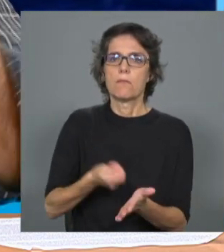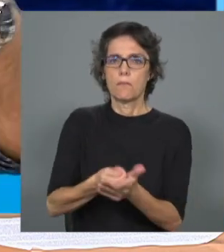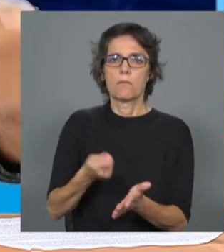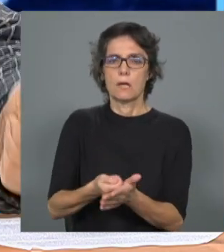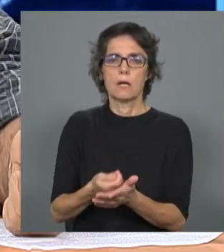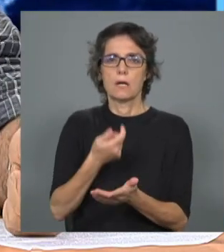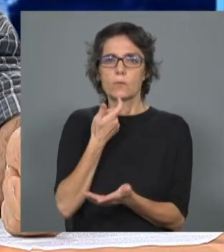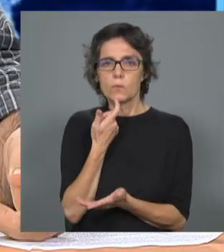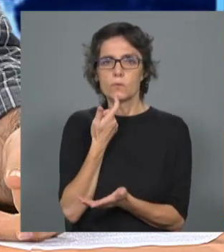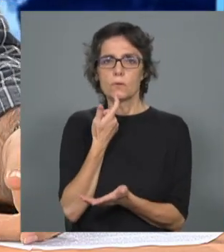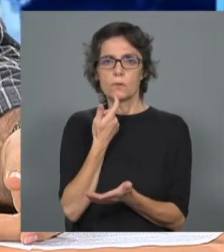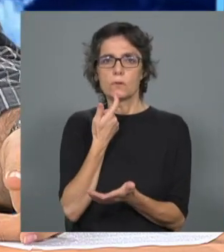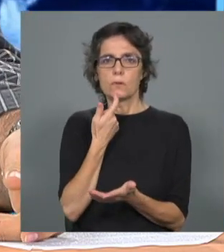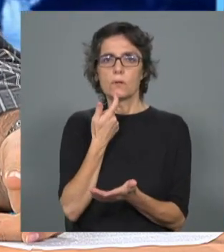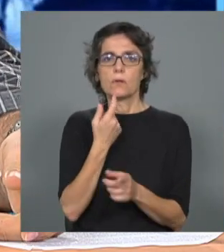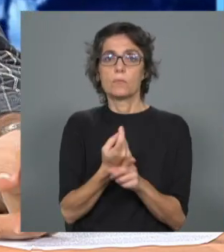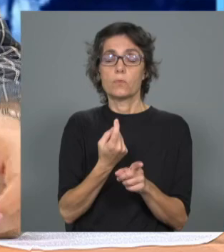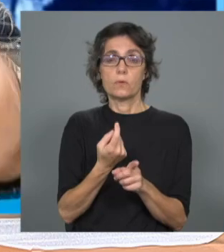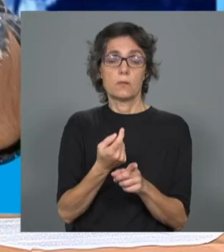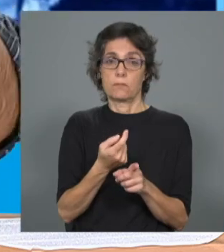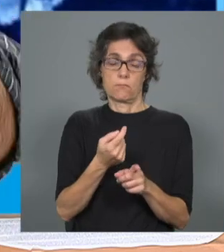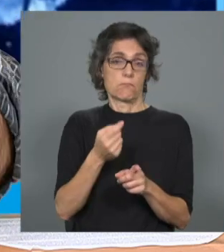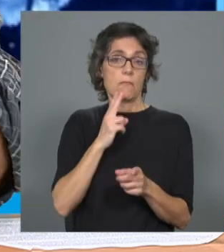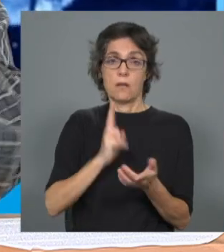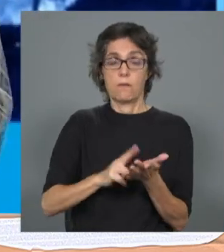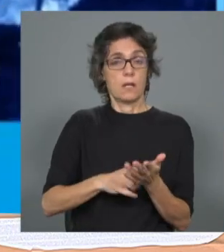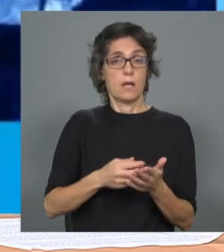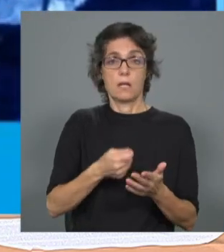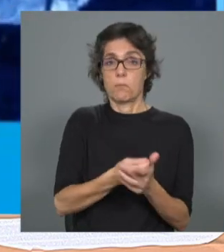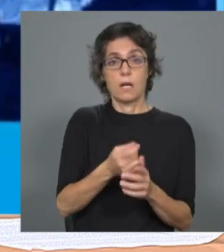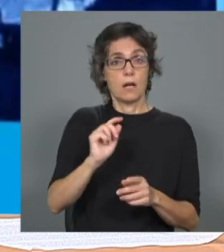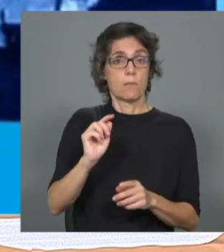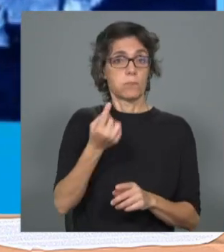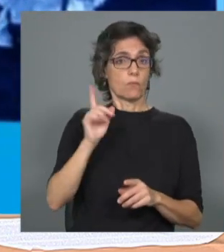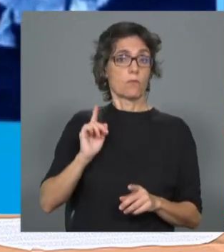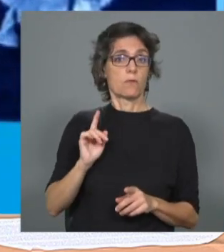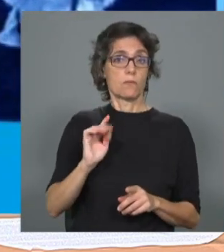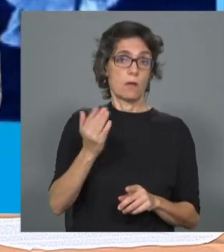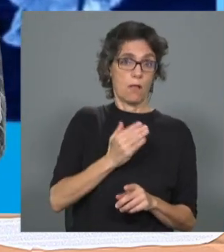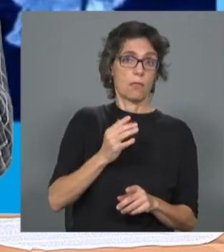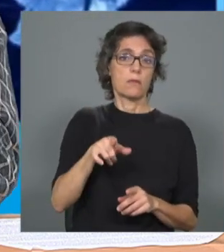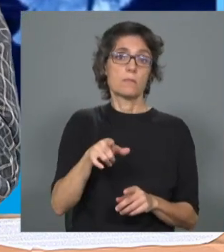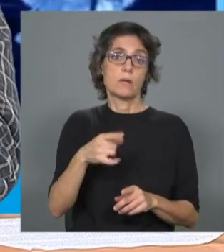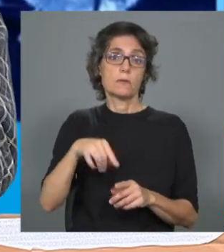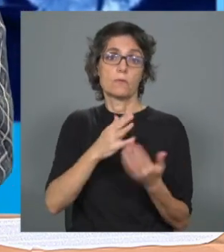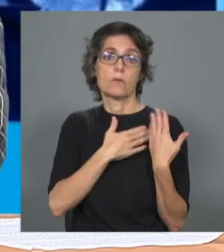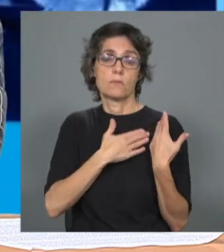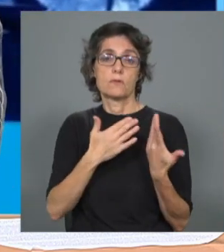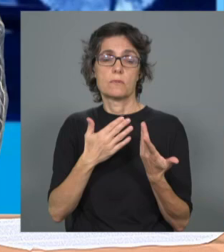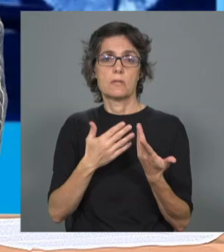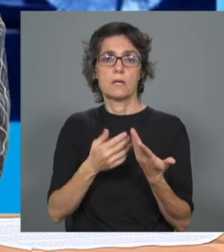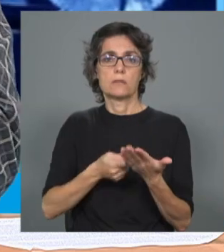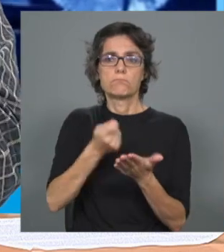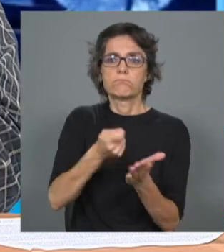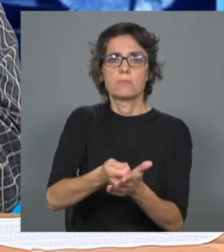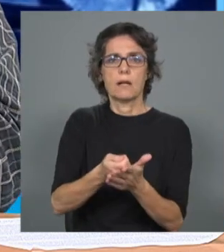você, na altura, que não devia ter pago nada, não é? Mas já tem essa responsabilidade de pagar muito para conseguir começar a